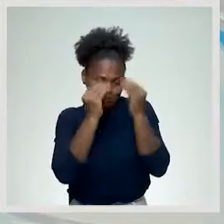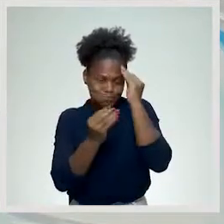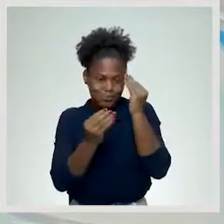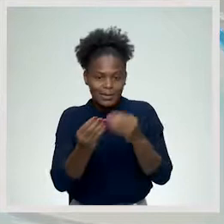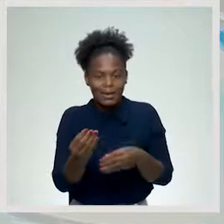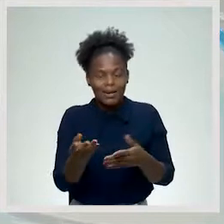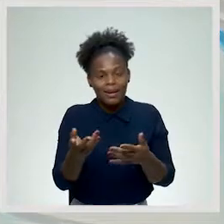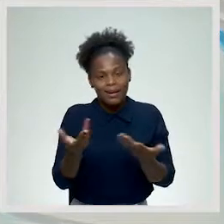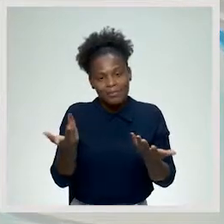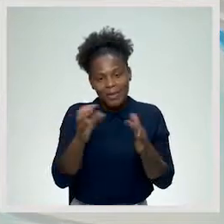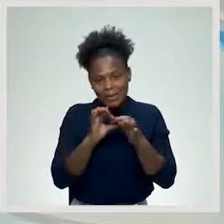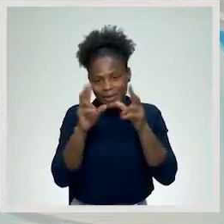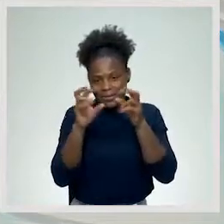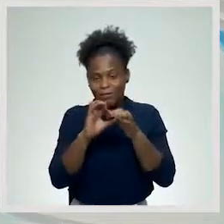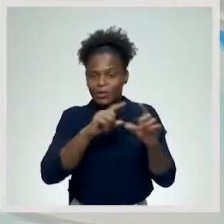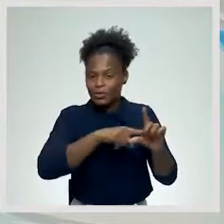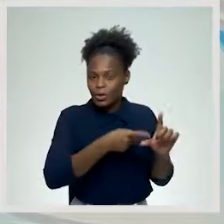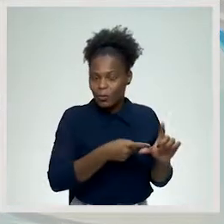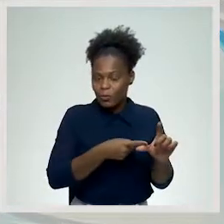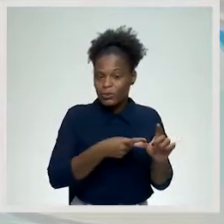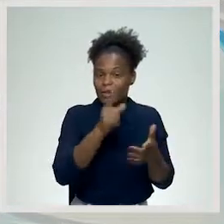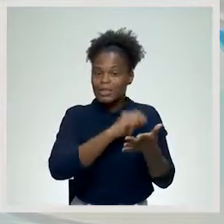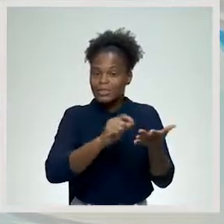aprendemos relativamente aos ângulos